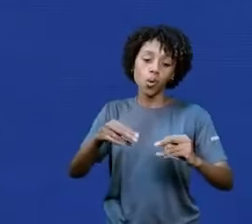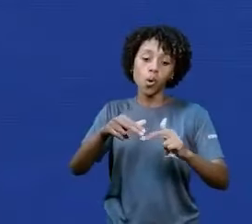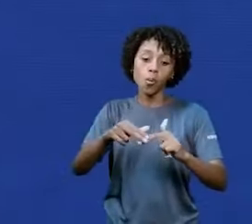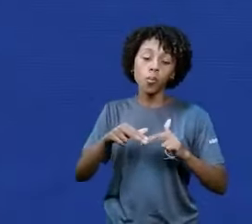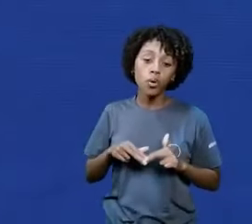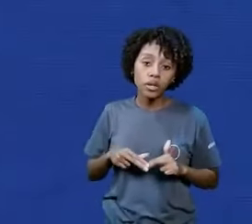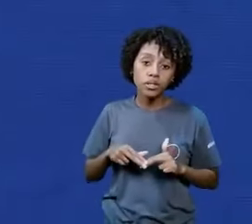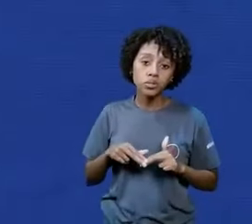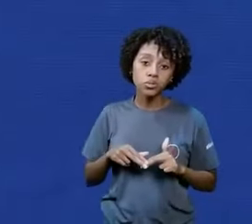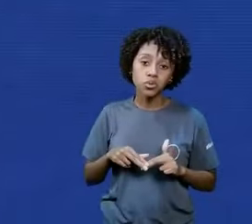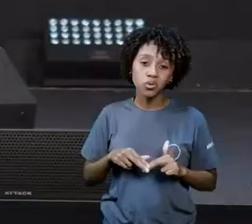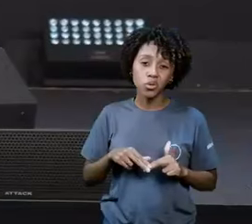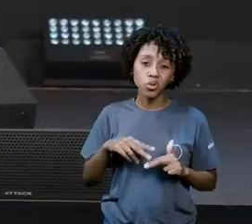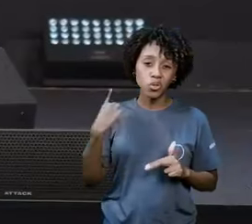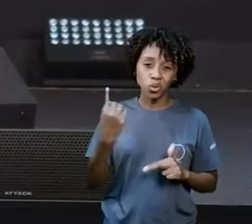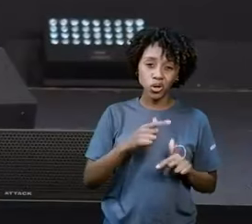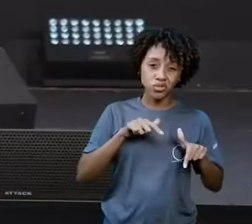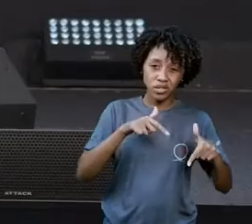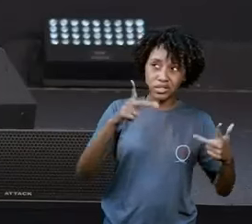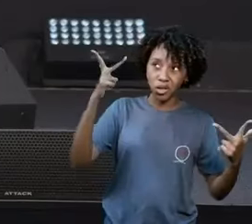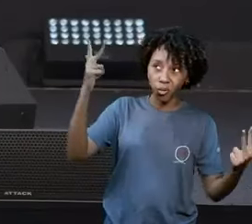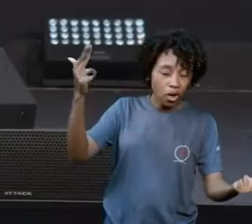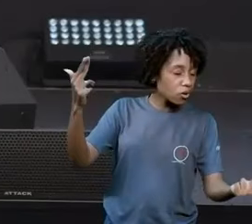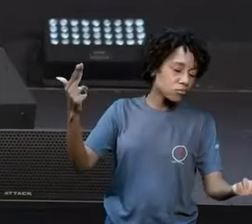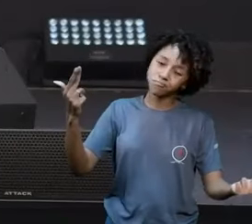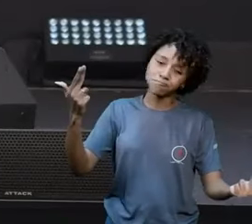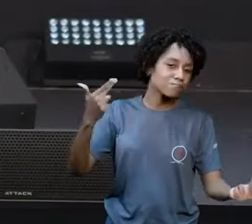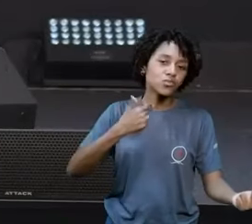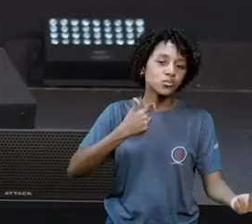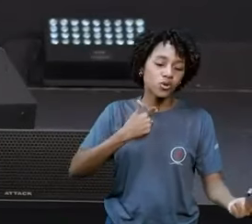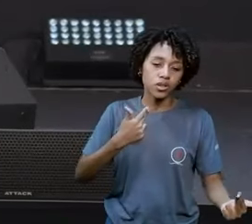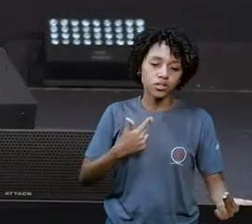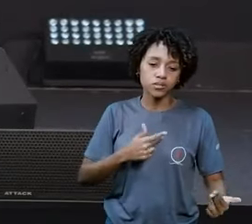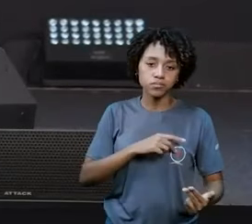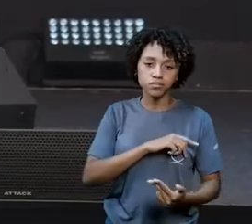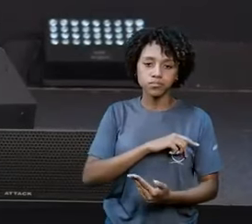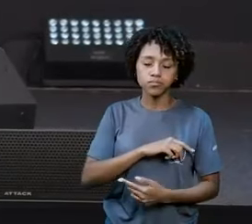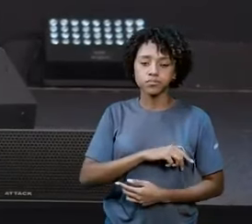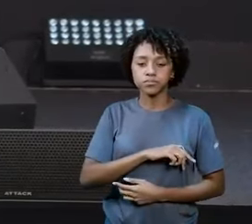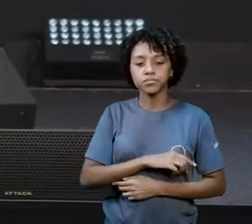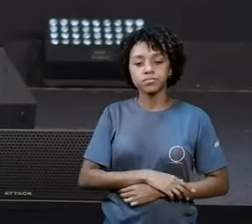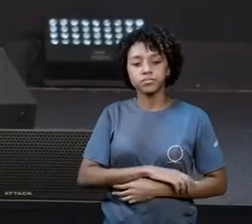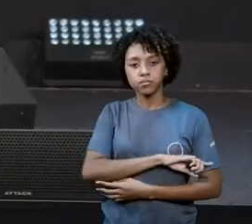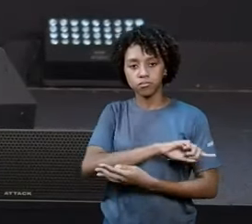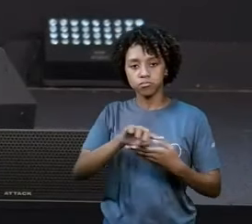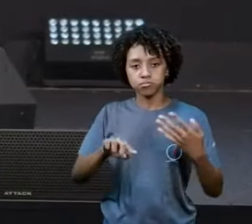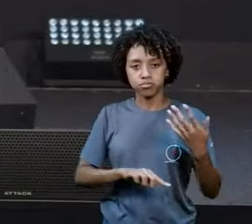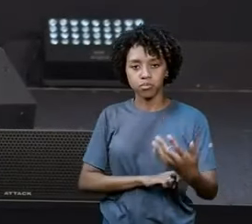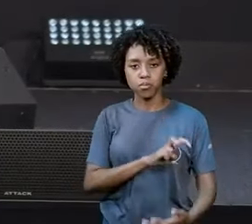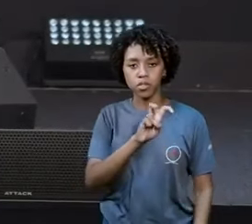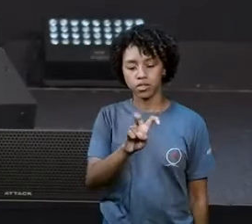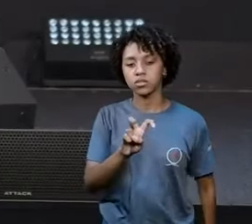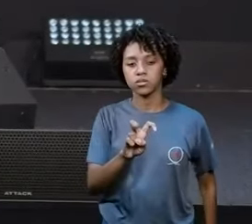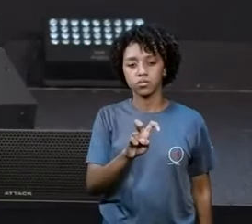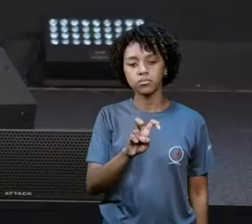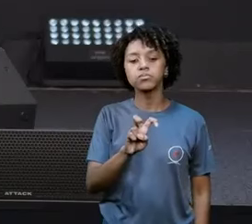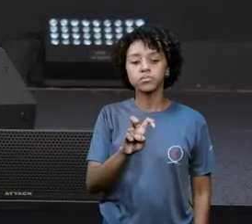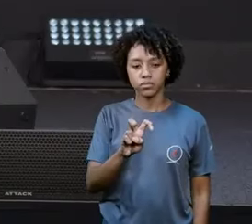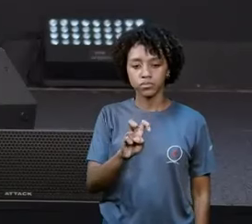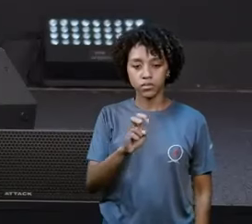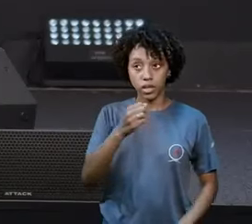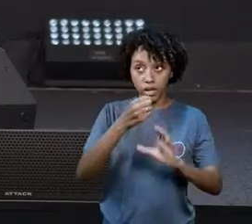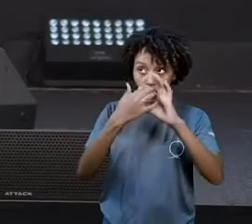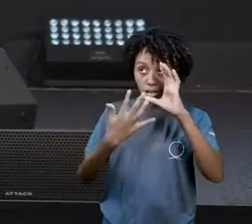como Deus age número cinco Uma quinta característica da ação de